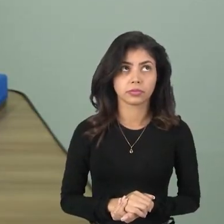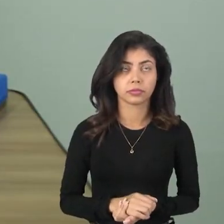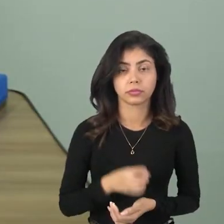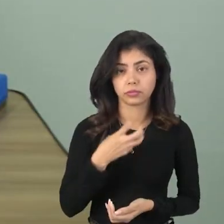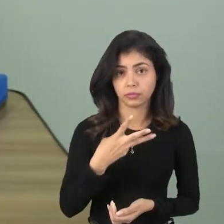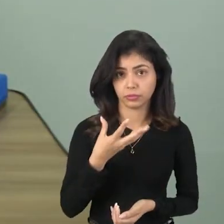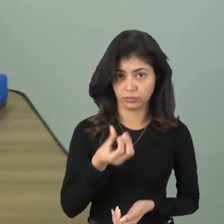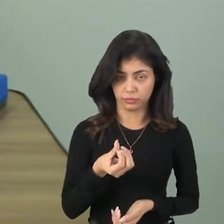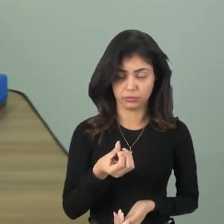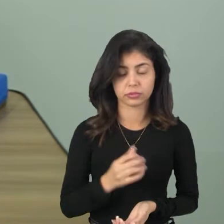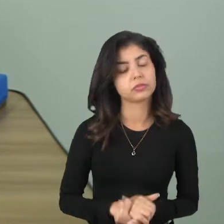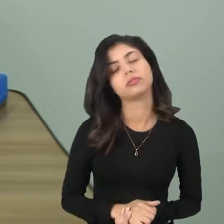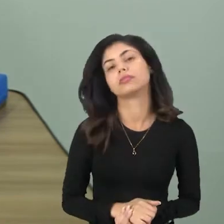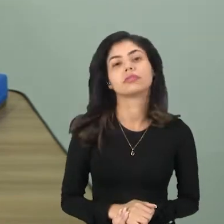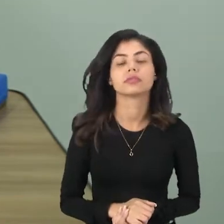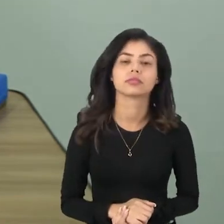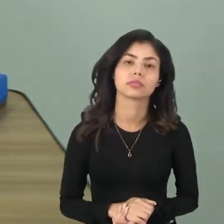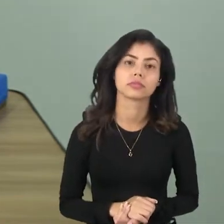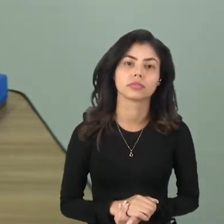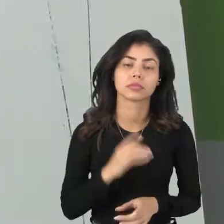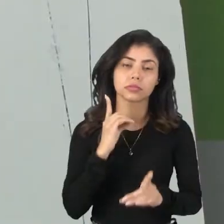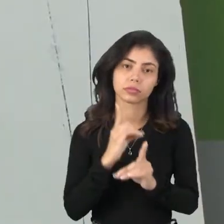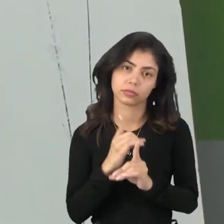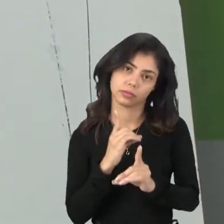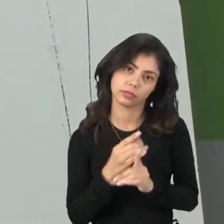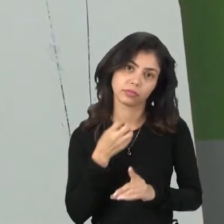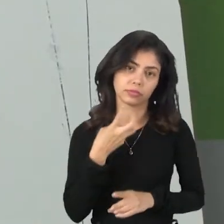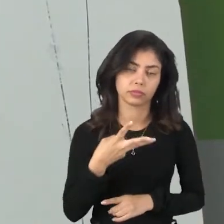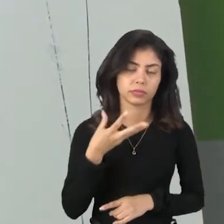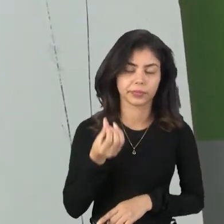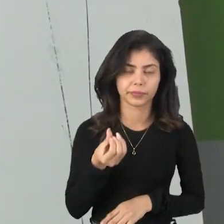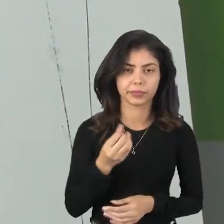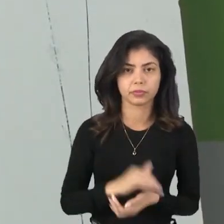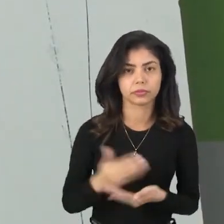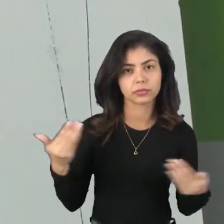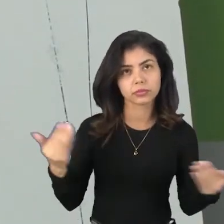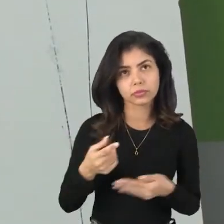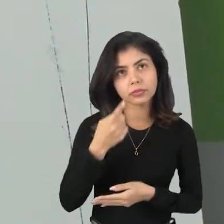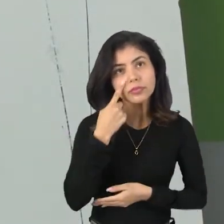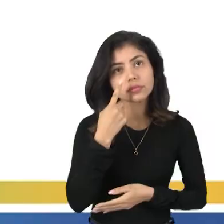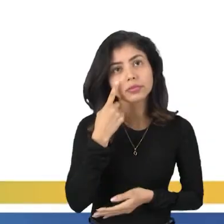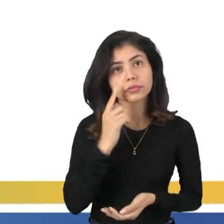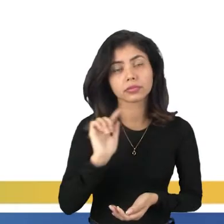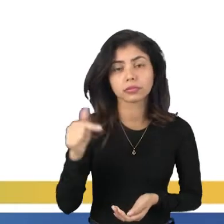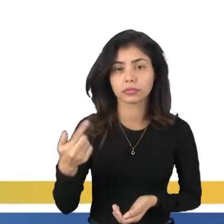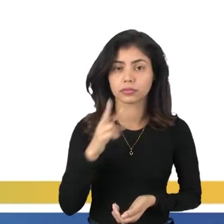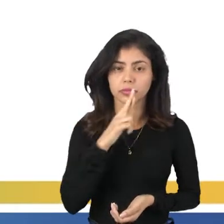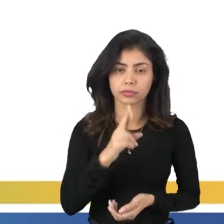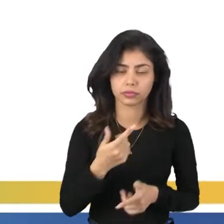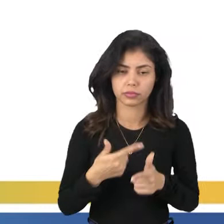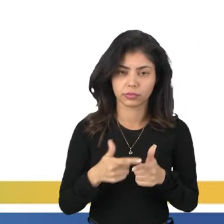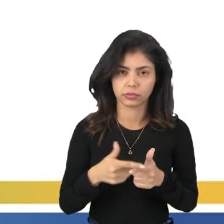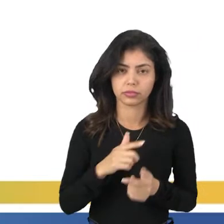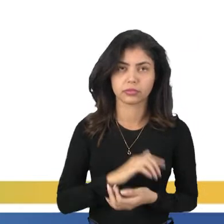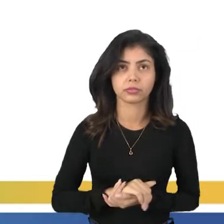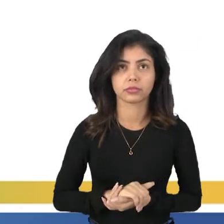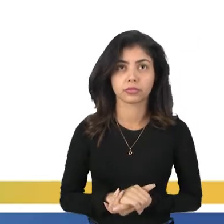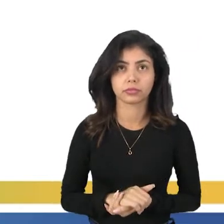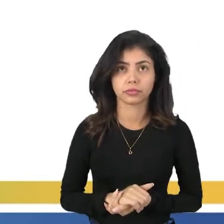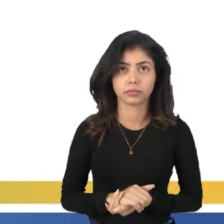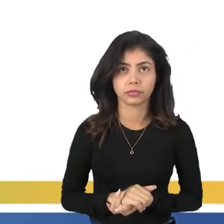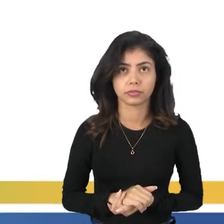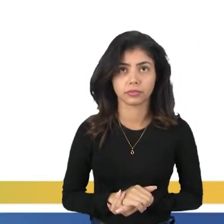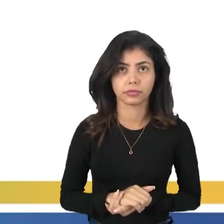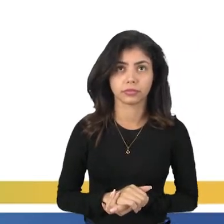sei certinho encontrei 30 e 30 aí seis agora observe a outra situação né